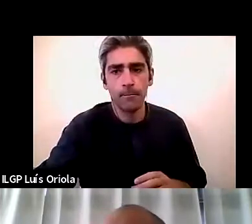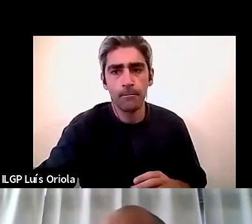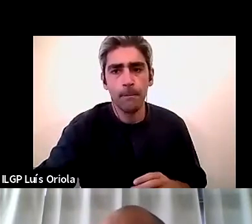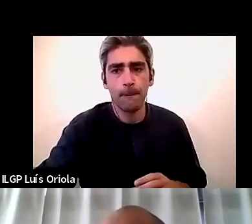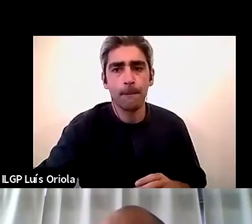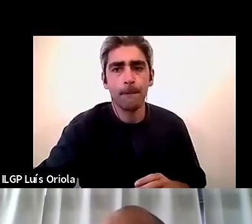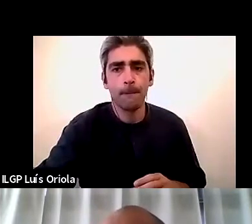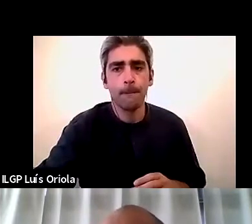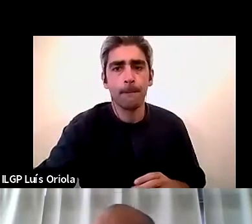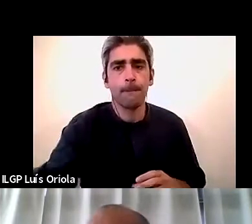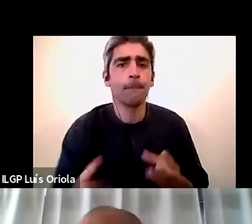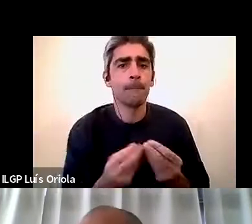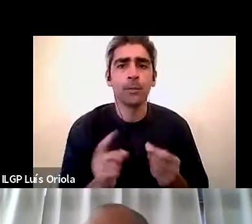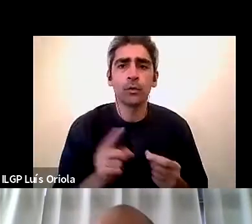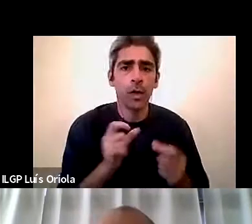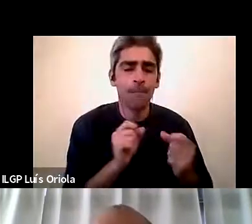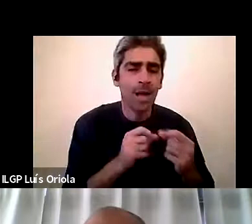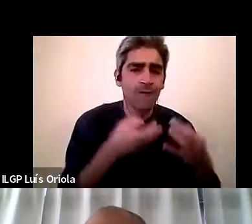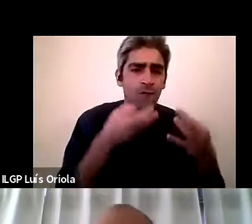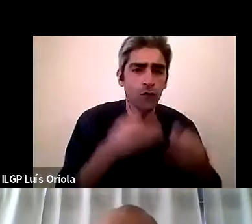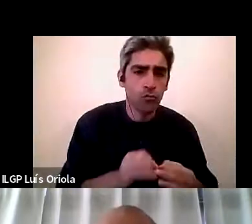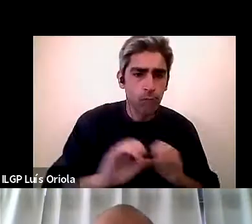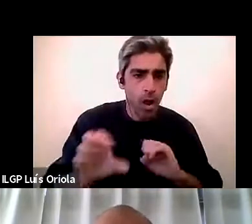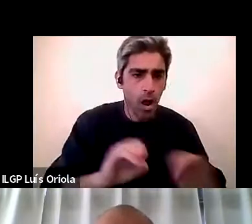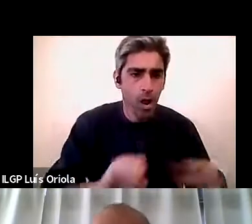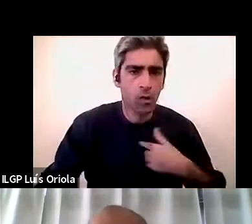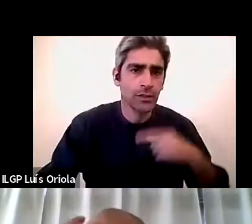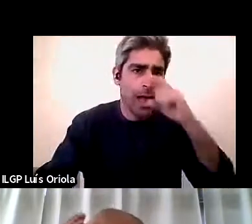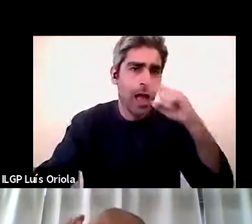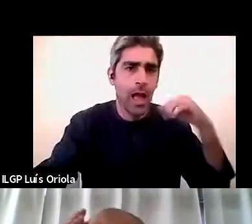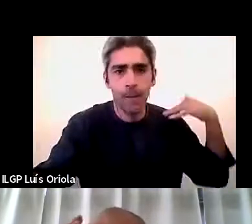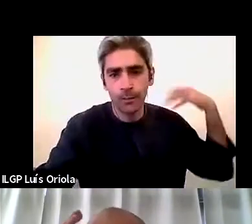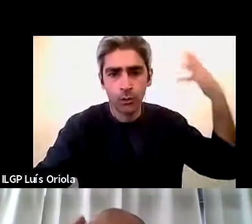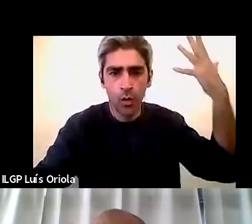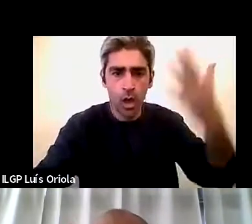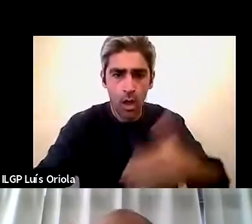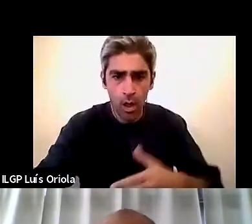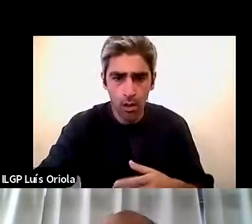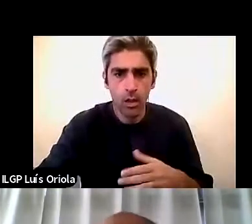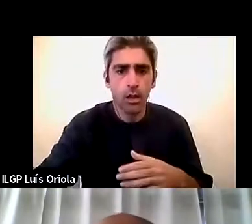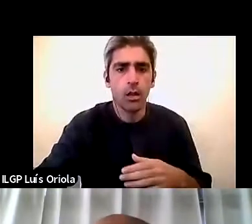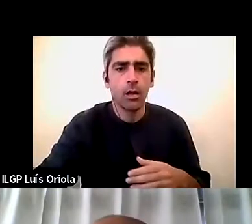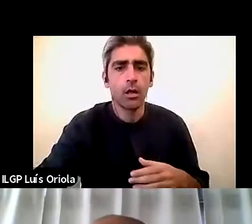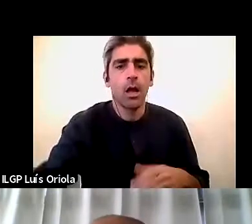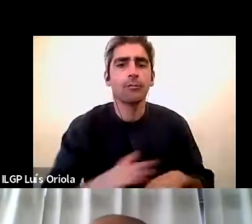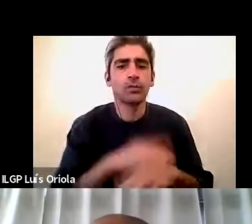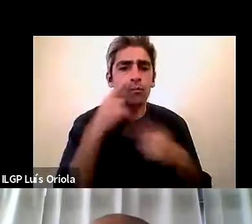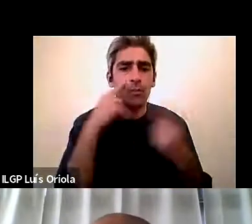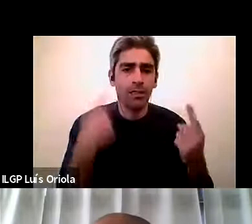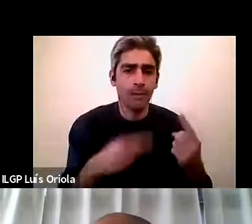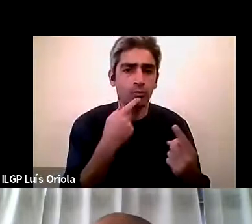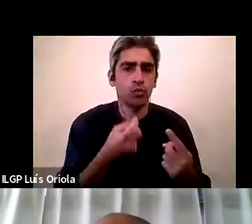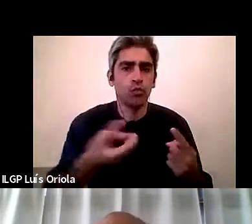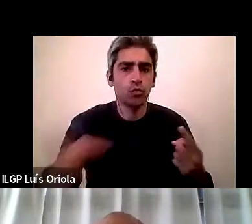resulta nos e-mails formais que nós estamos habituados, que tanto temos na nossa administração pública. Tem que haver